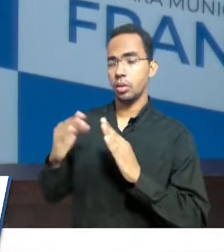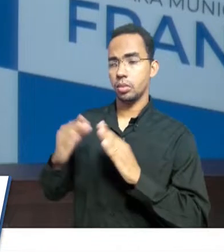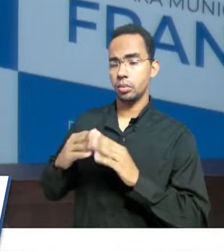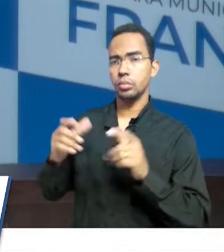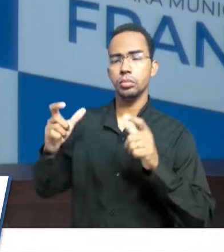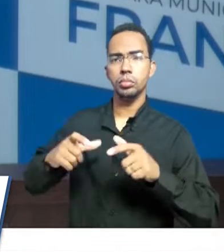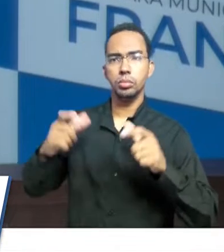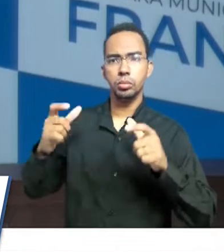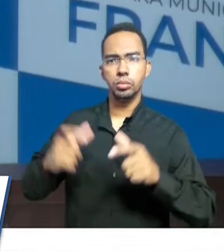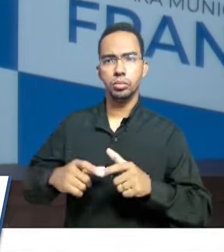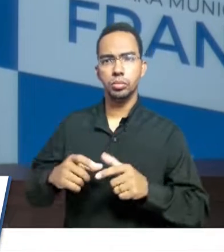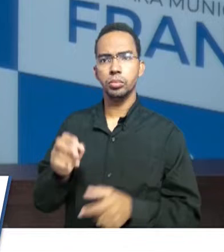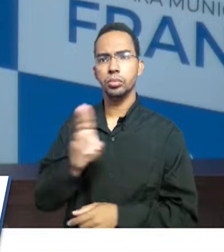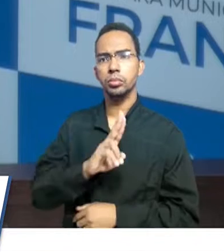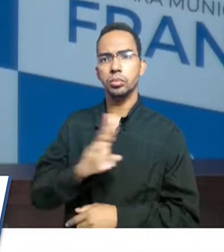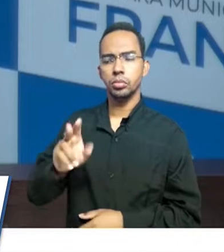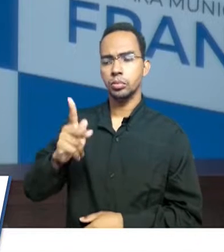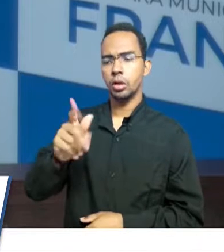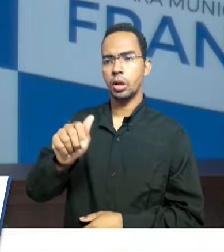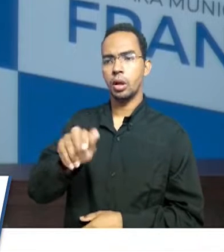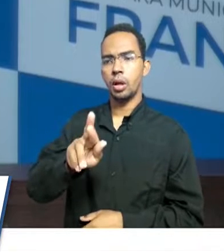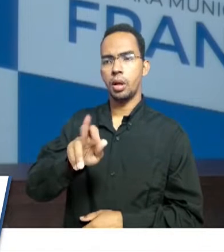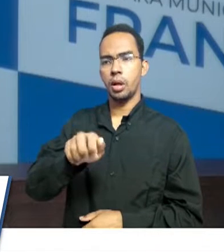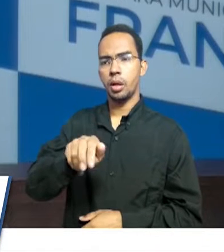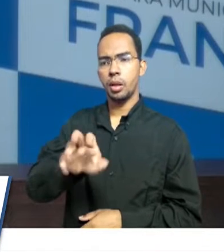denominada Parque dos Ipês. Nós somos